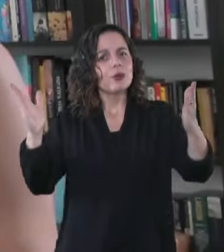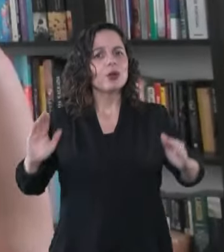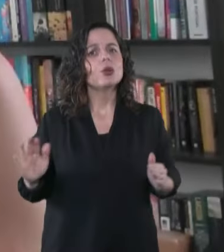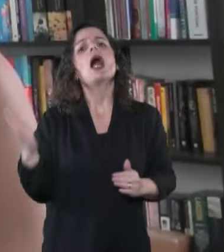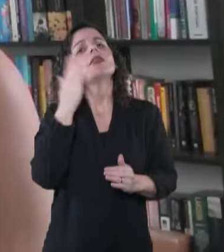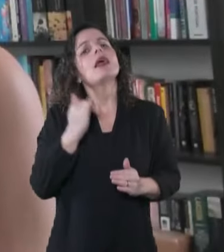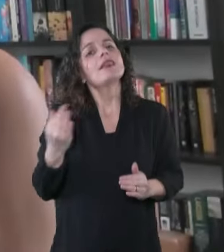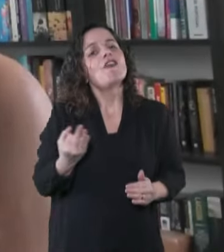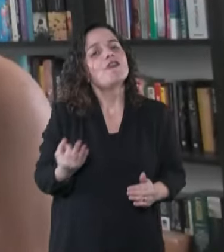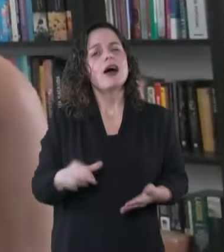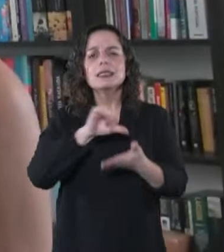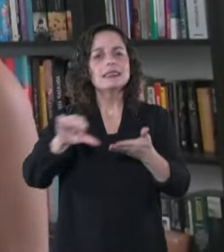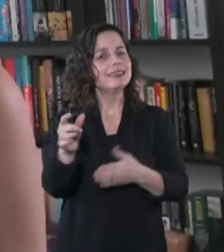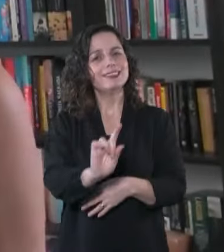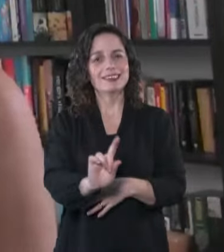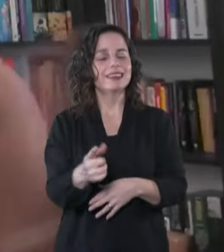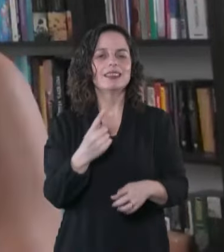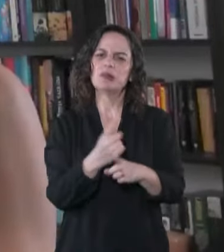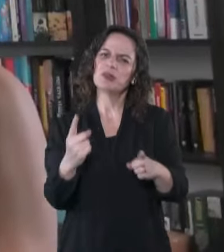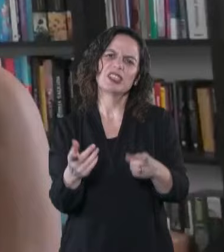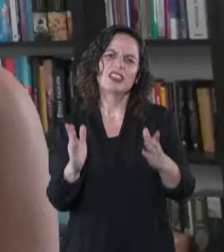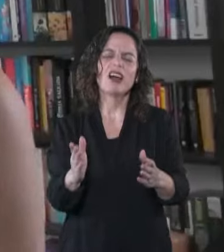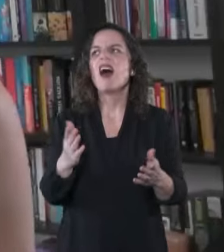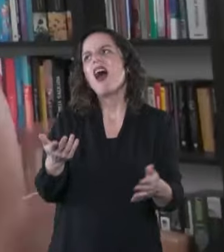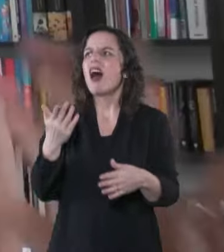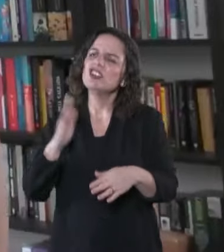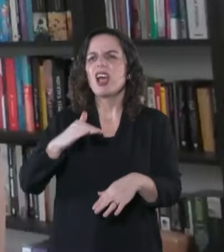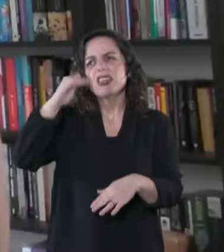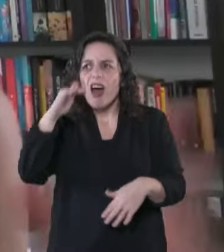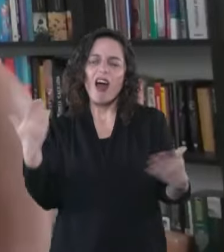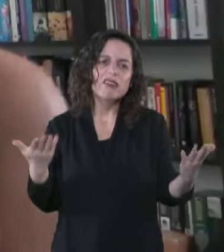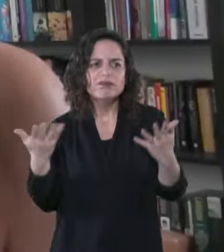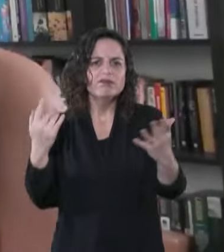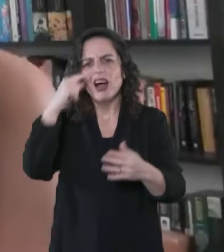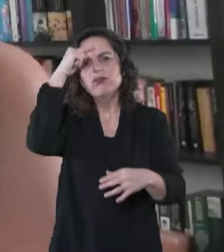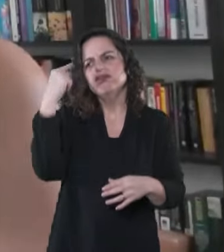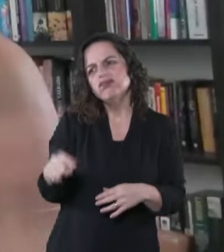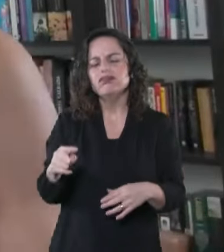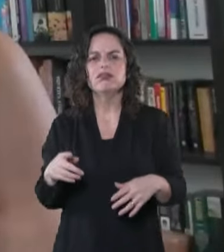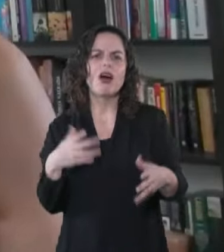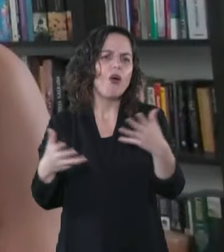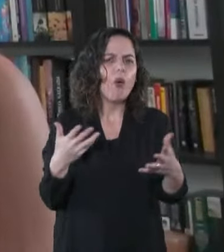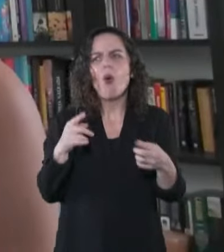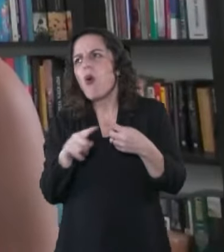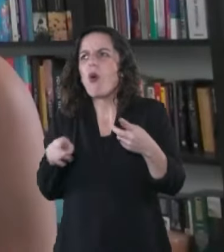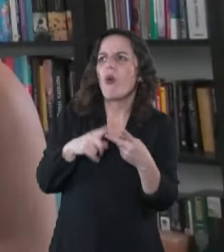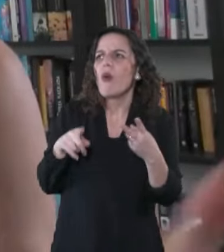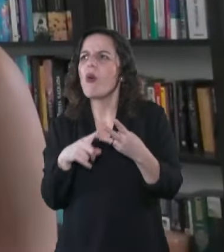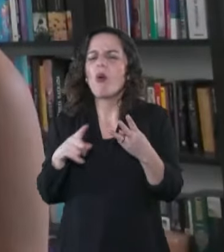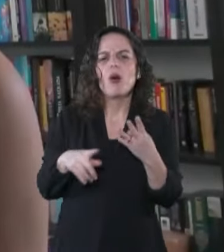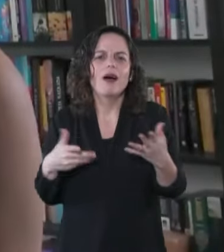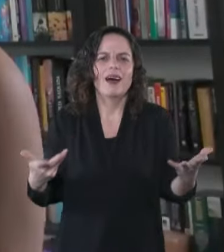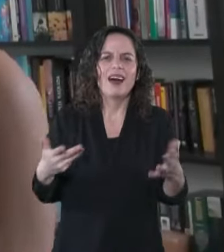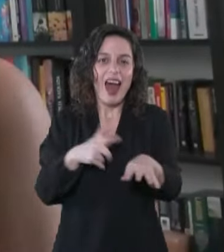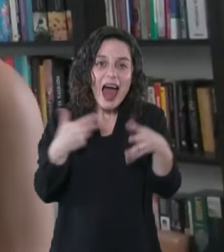menos tentaram, mas não desistam porque já têm uma certa idade, ou porque é difícil, ou porque isto ou aquilo. Hoje em dia